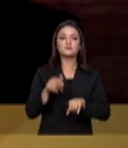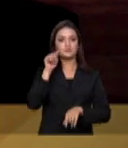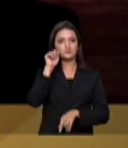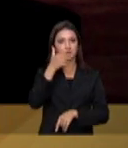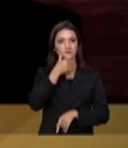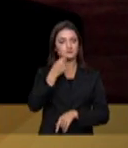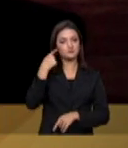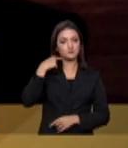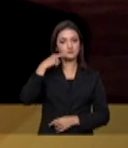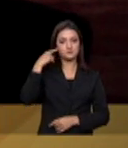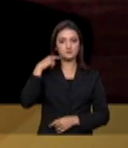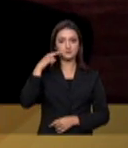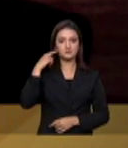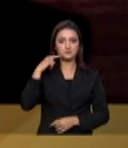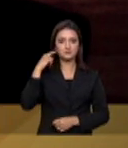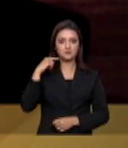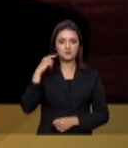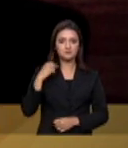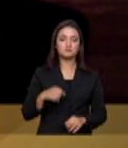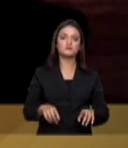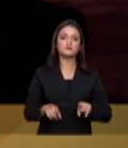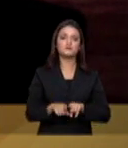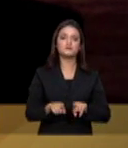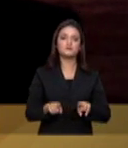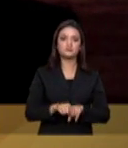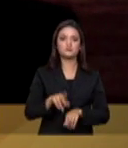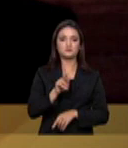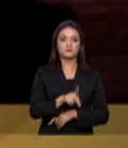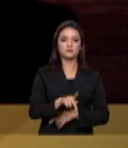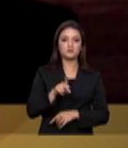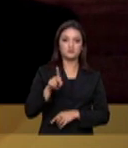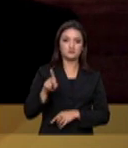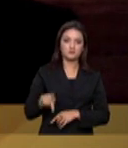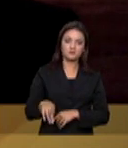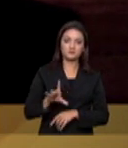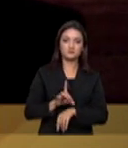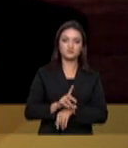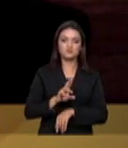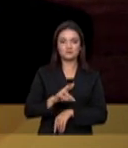ao fundo parede de madeira e quadro é o cérebro